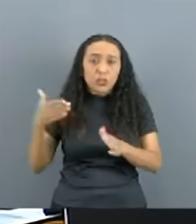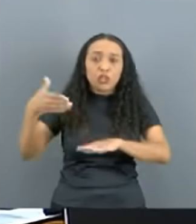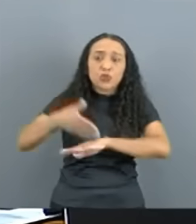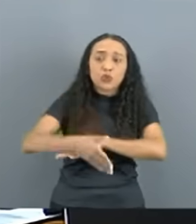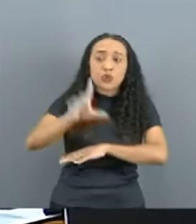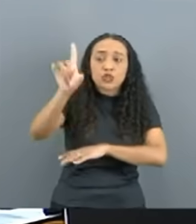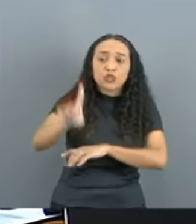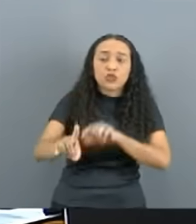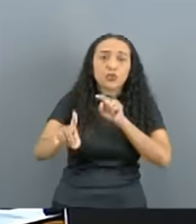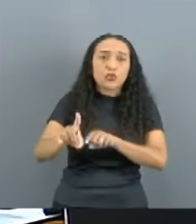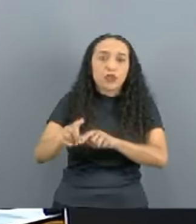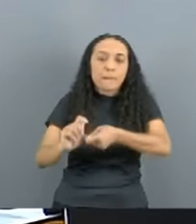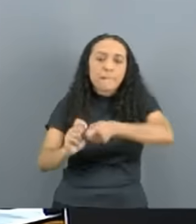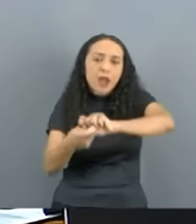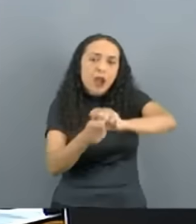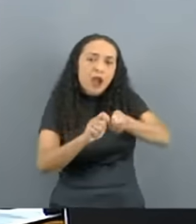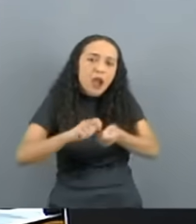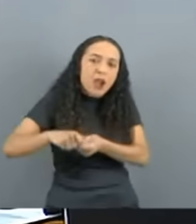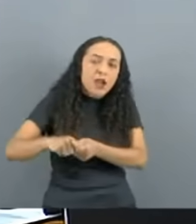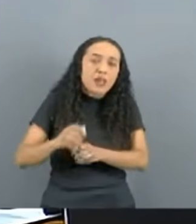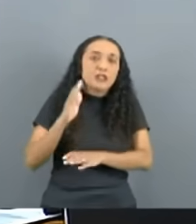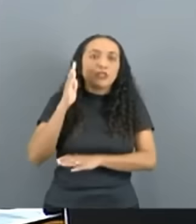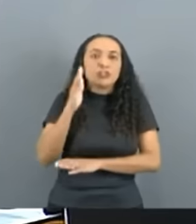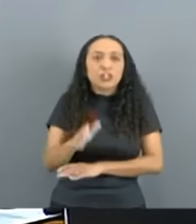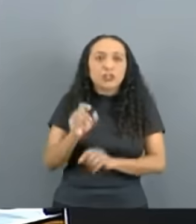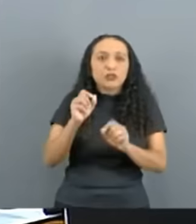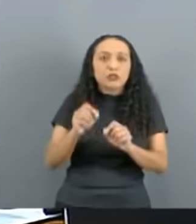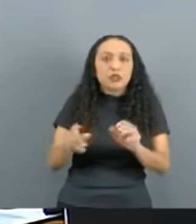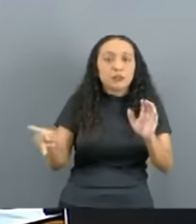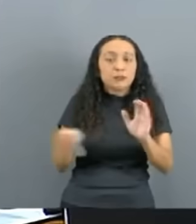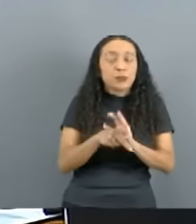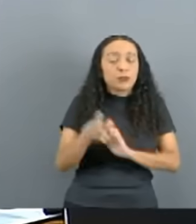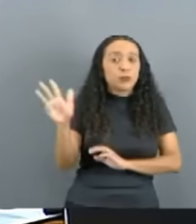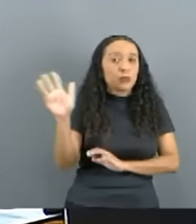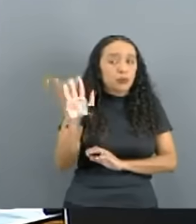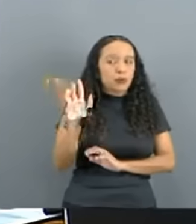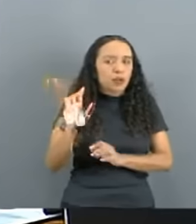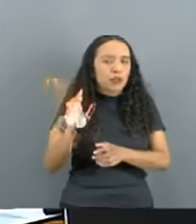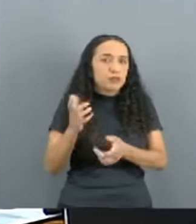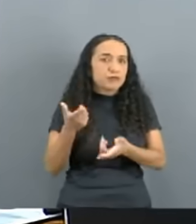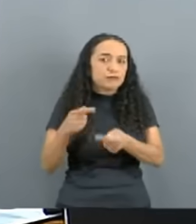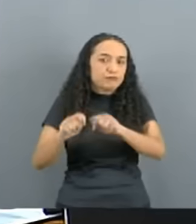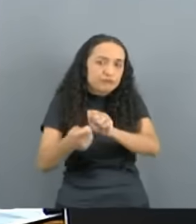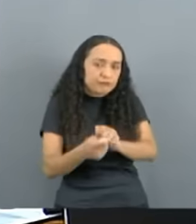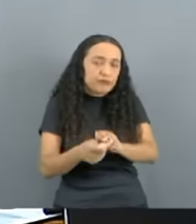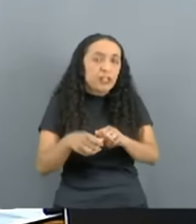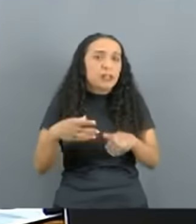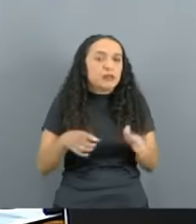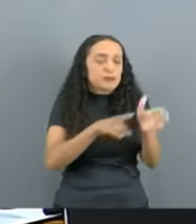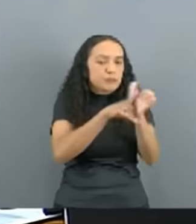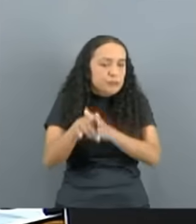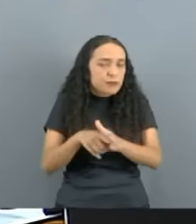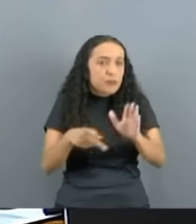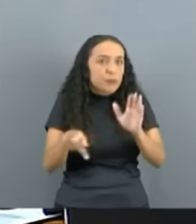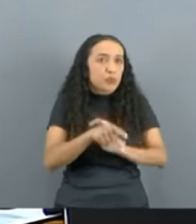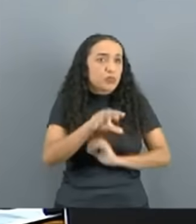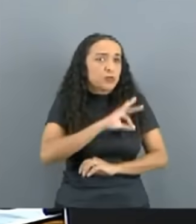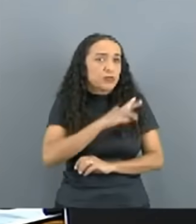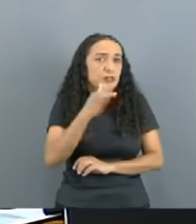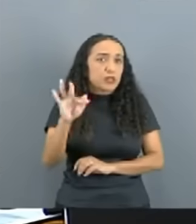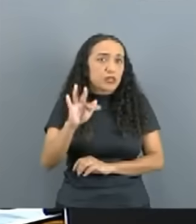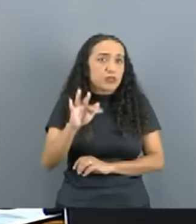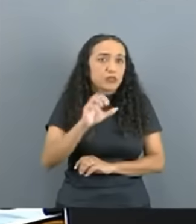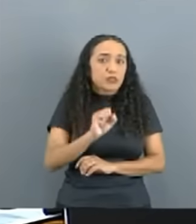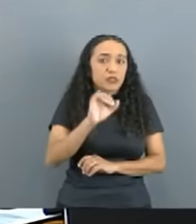entidade, articulada diretamente pelo Lula. De acordo com as investigações da Polícia Federal, o